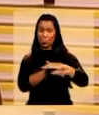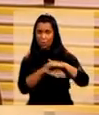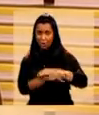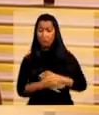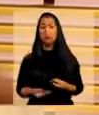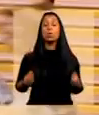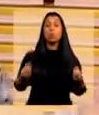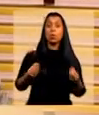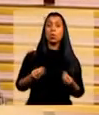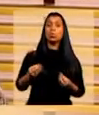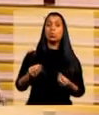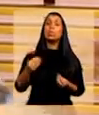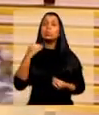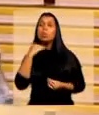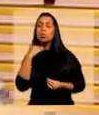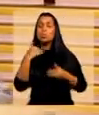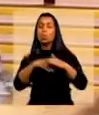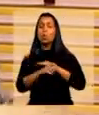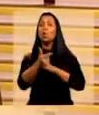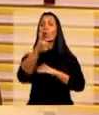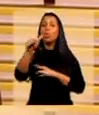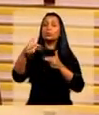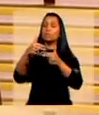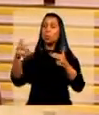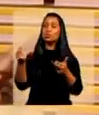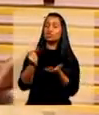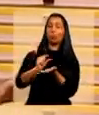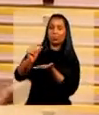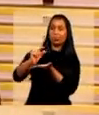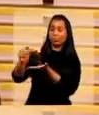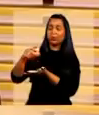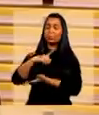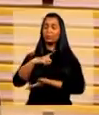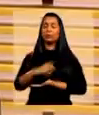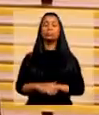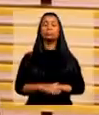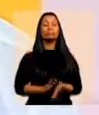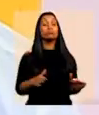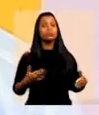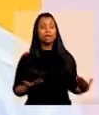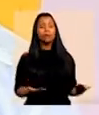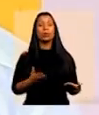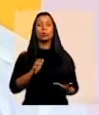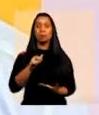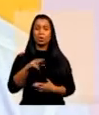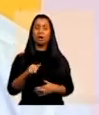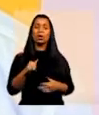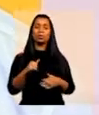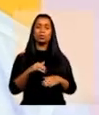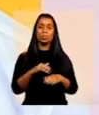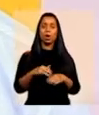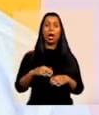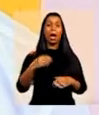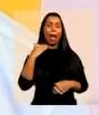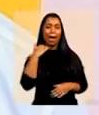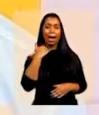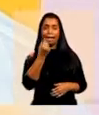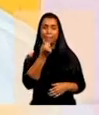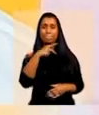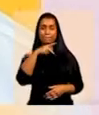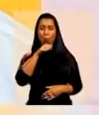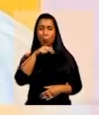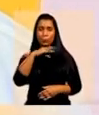poupança? E se você é poupança, se você já buscar outros tipos de investimento, que você já estuda isso, né? É. Como o Leonardo comentou, a poupança não é